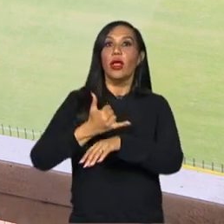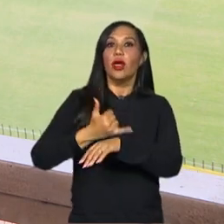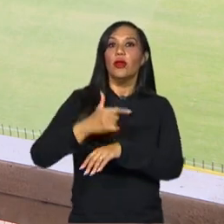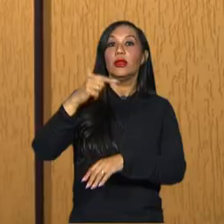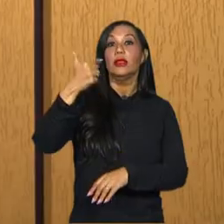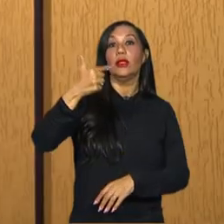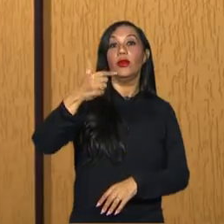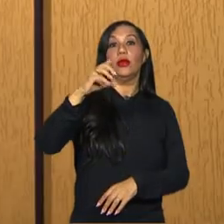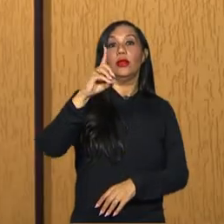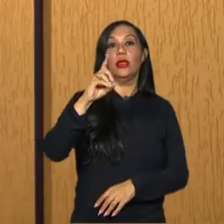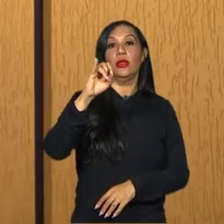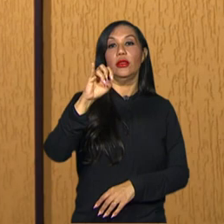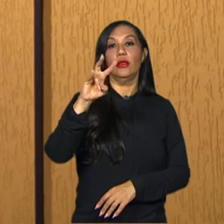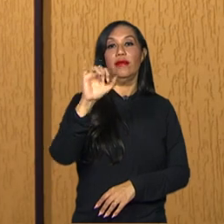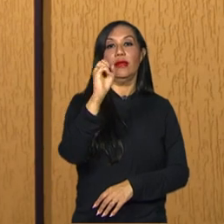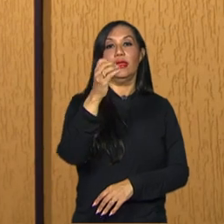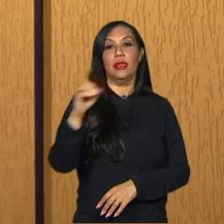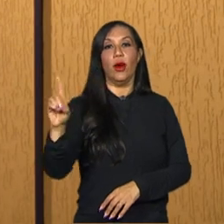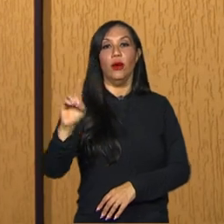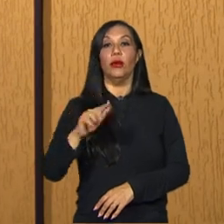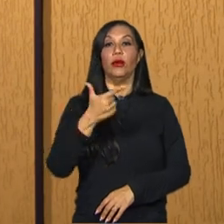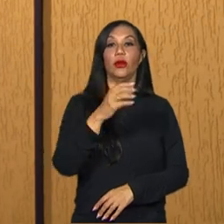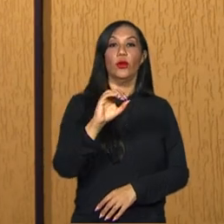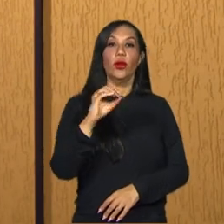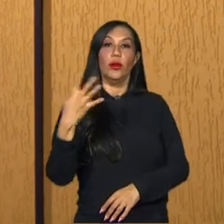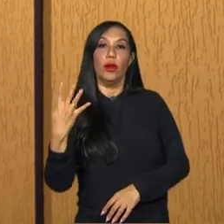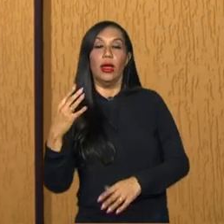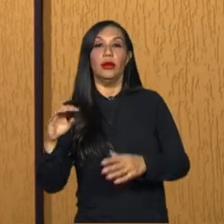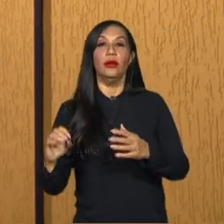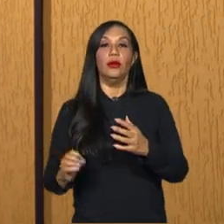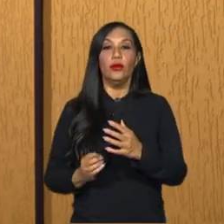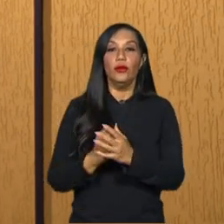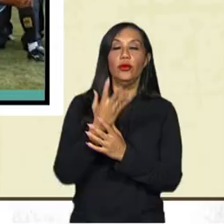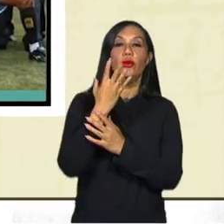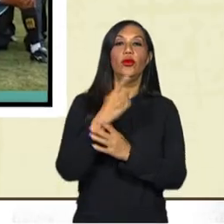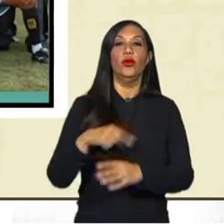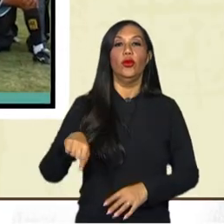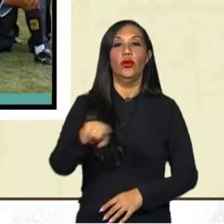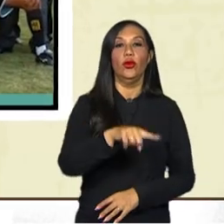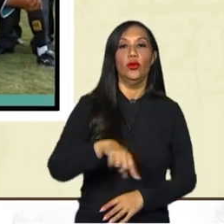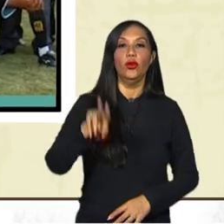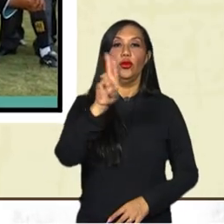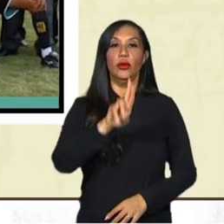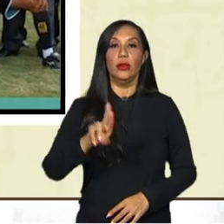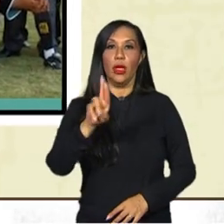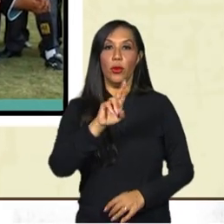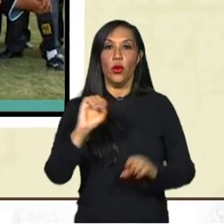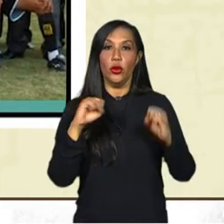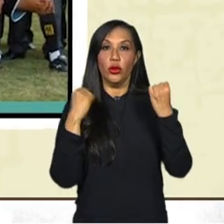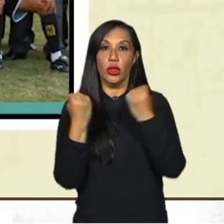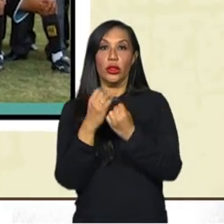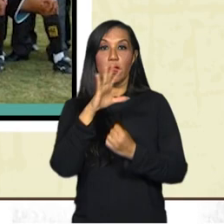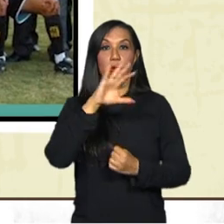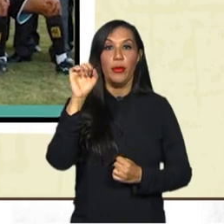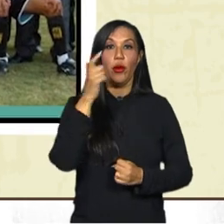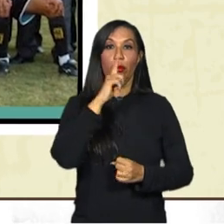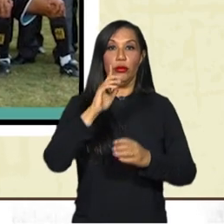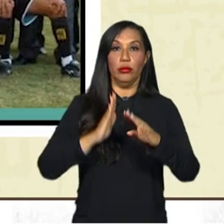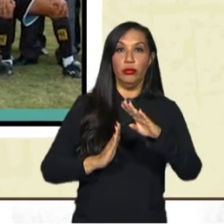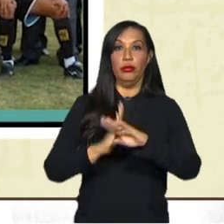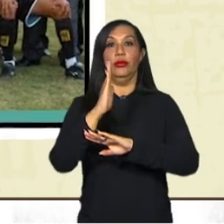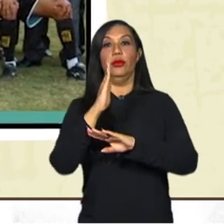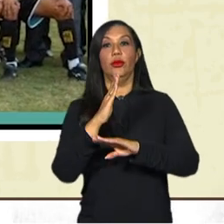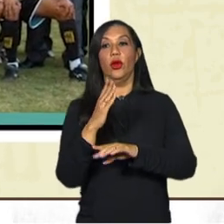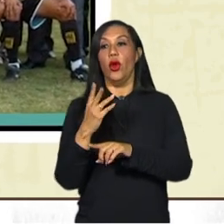segunda divisão. 2004 foi quando nós começamos a utilizar o estádio, fomos campeões, né? Subimos contra